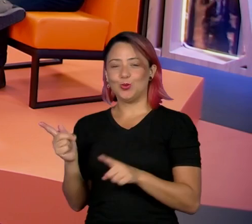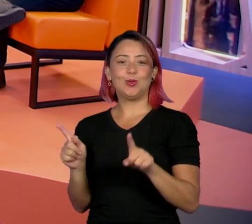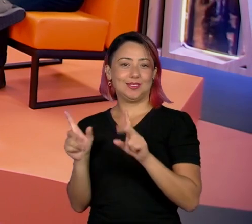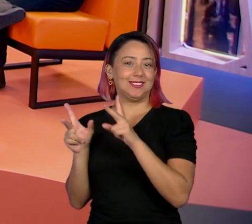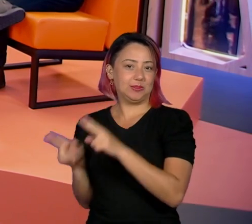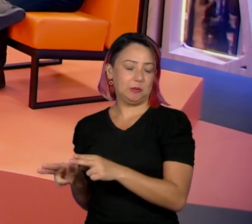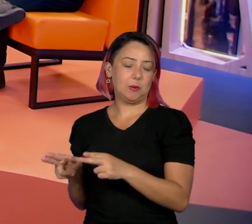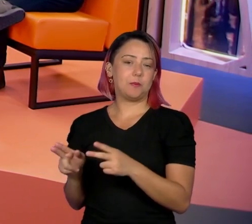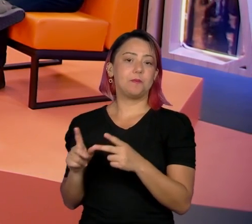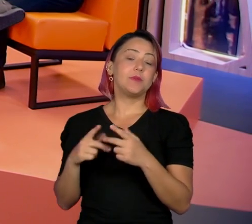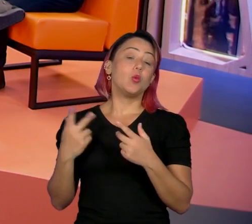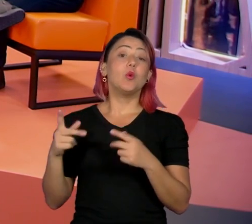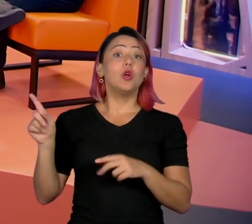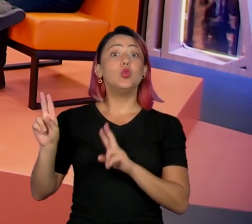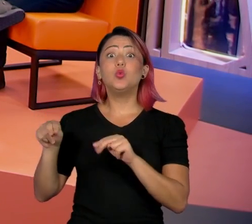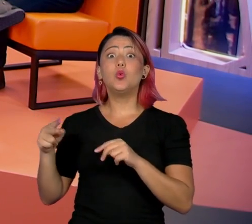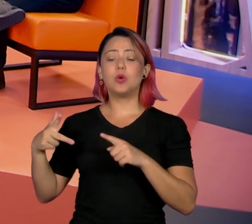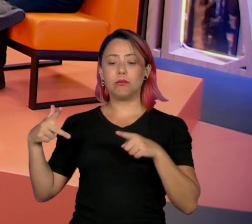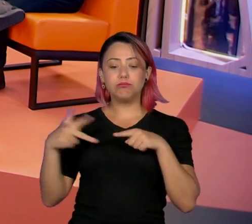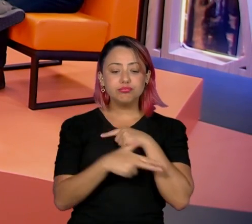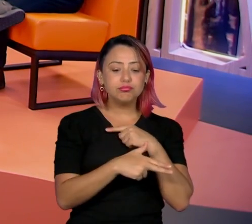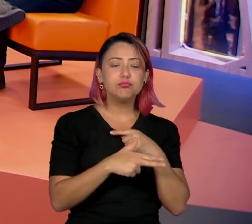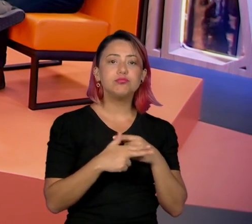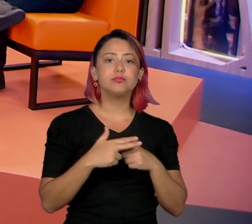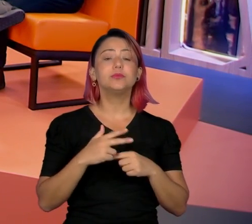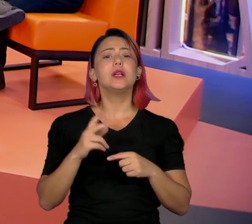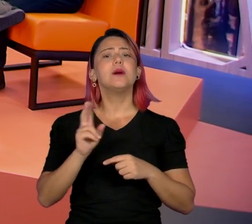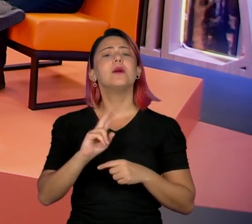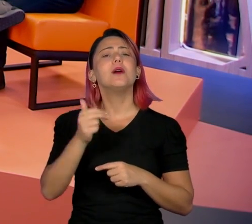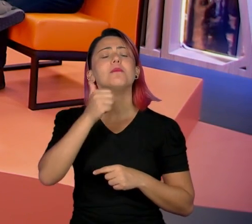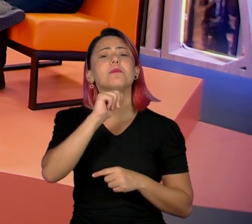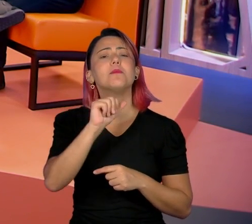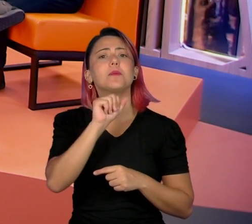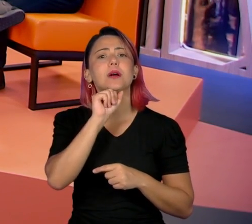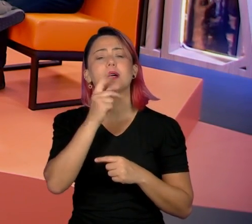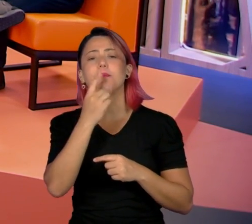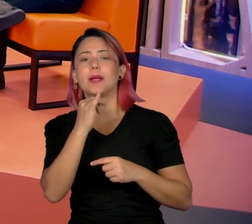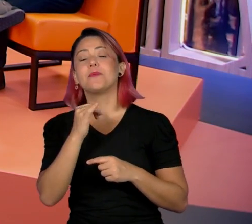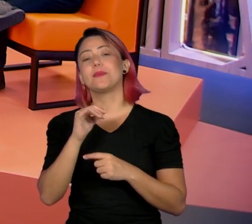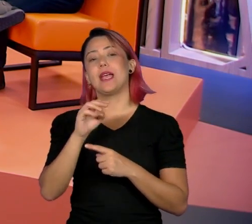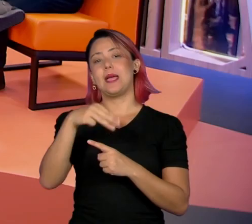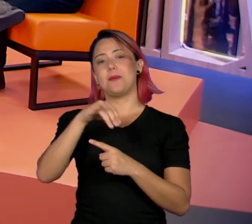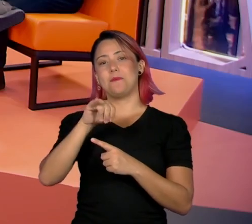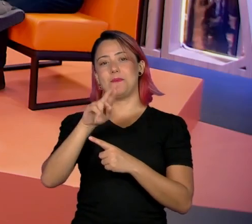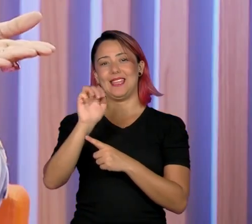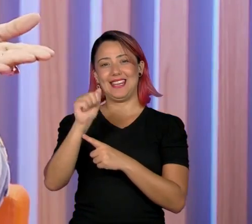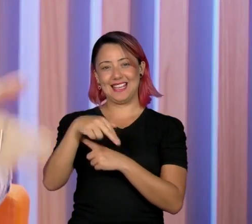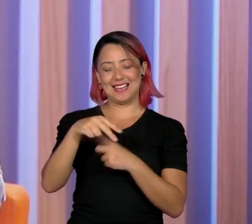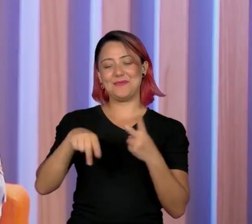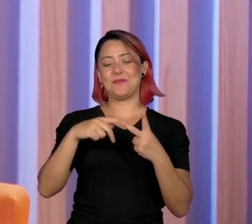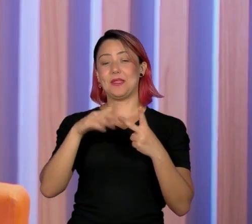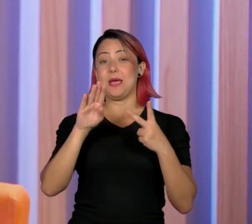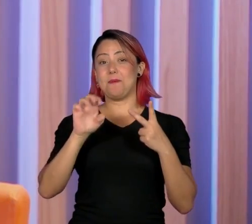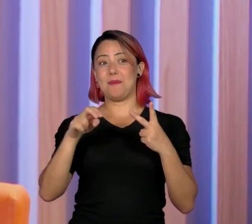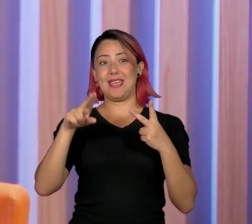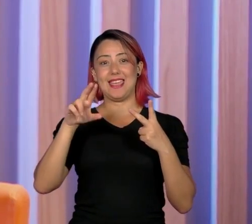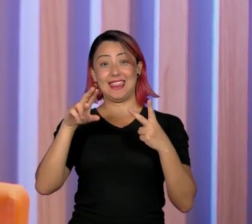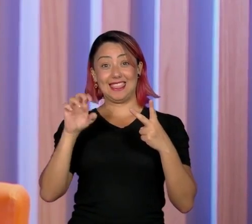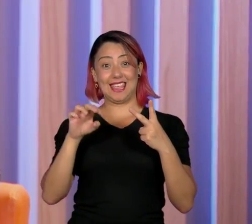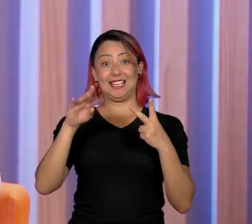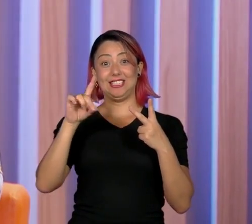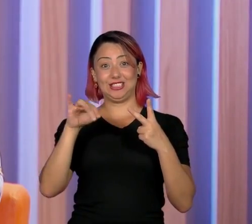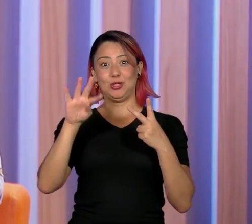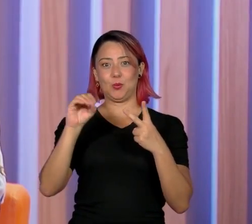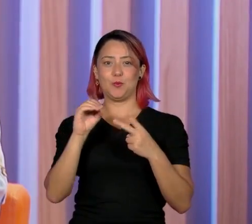Eles não podaram. Como chama seus pais? Miriam e Benedito. Miriam e Benedito. Beijo, mãe, pai.